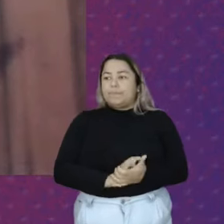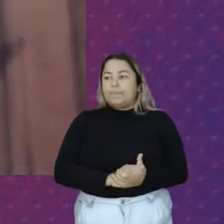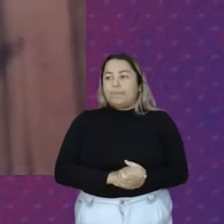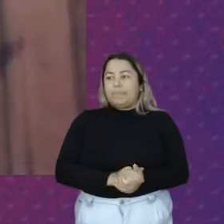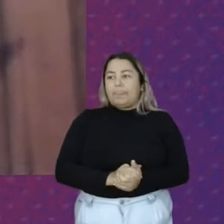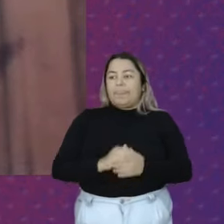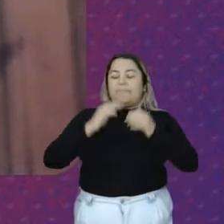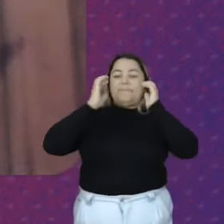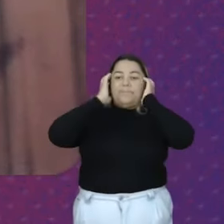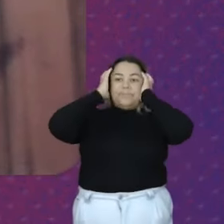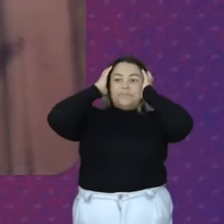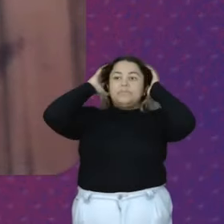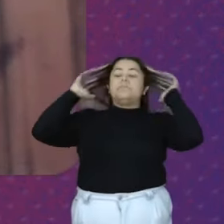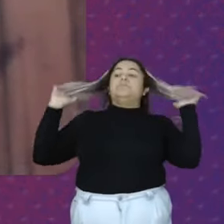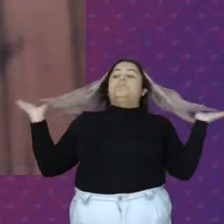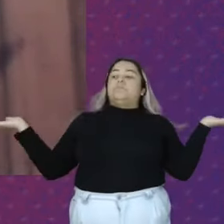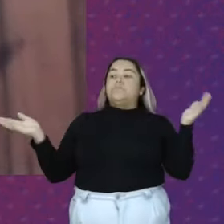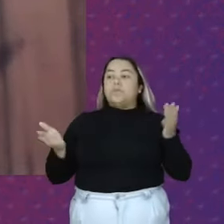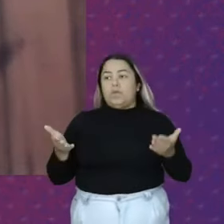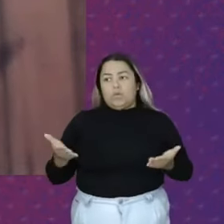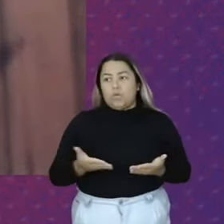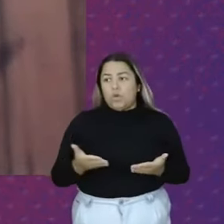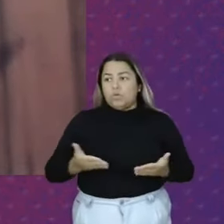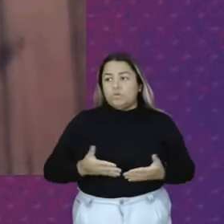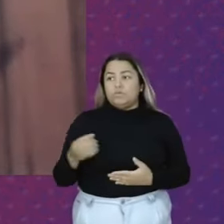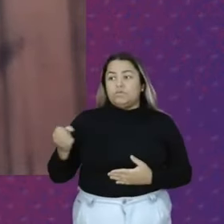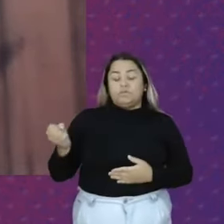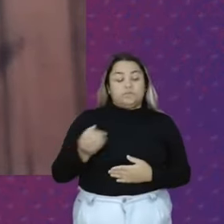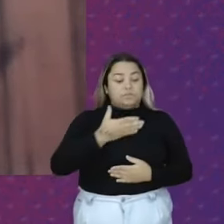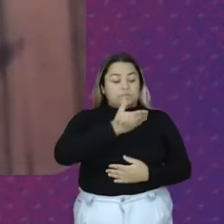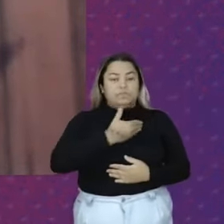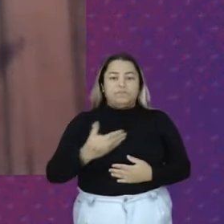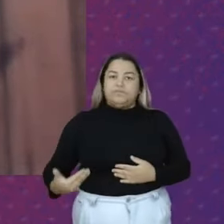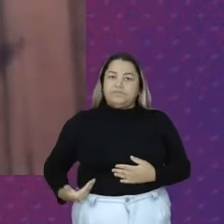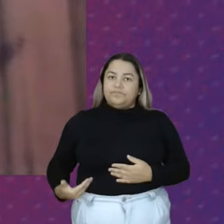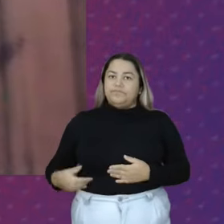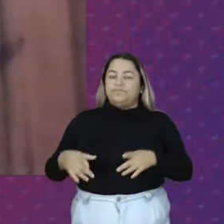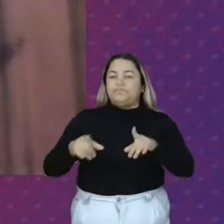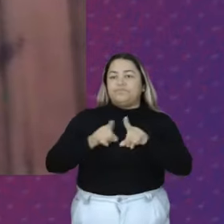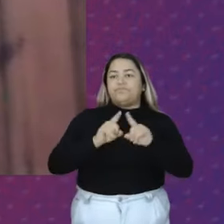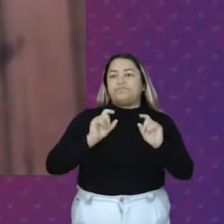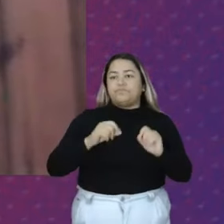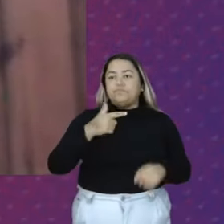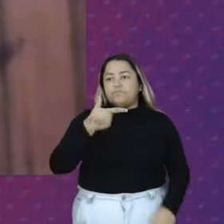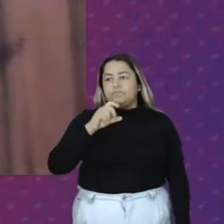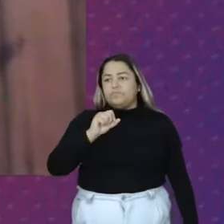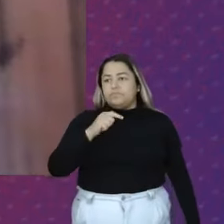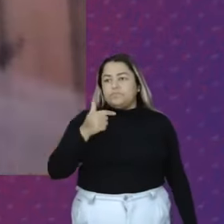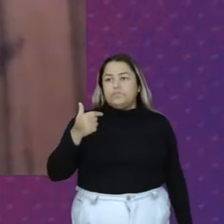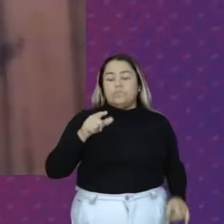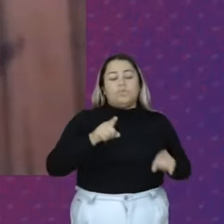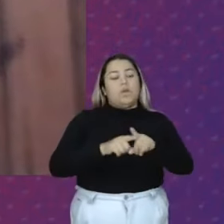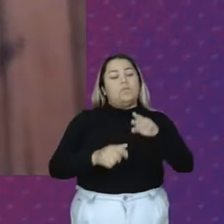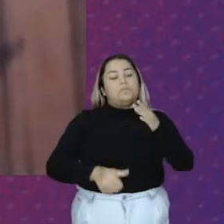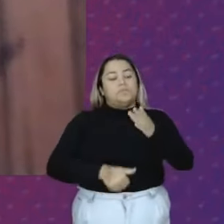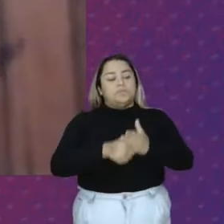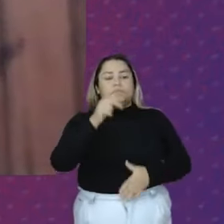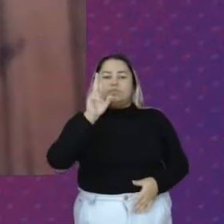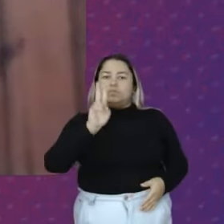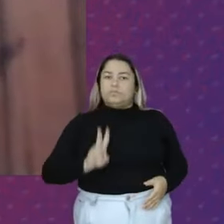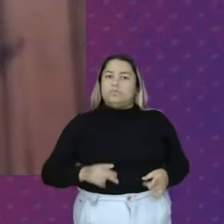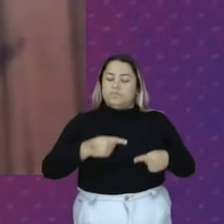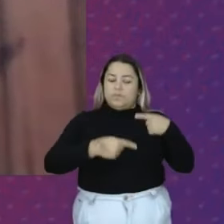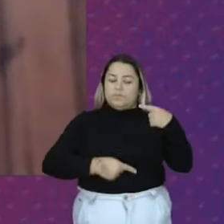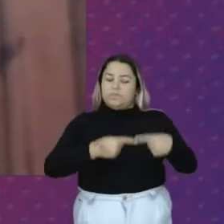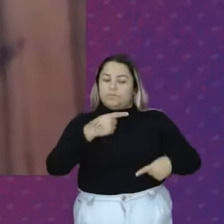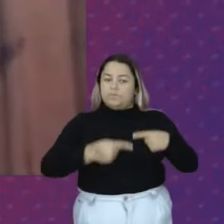a agora com o novo governo a gente tá tendo a elaboração do plano do sem limite dois primeira vez que a política